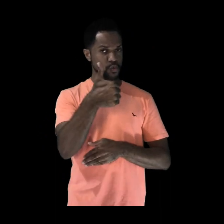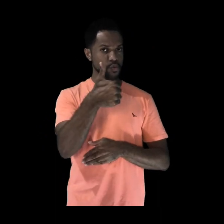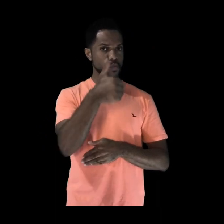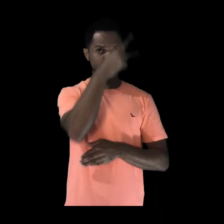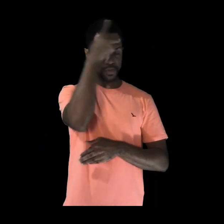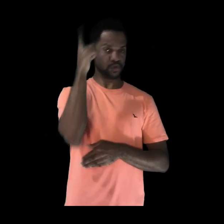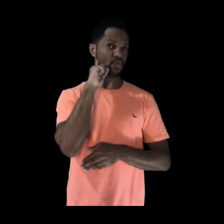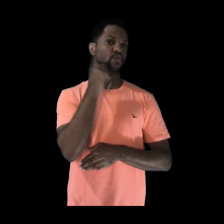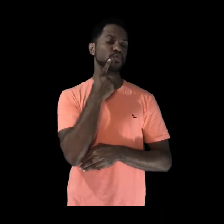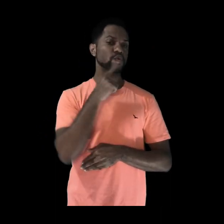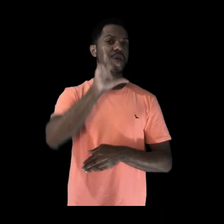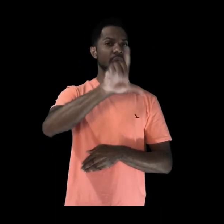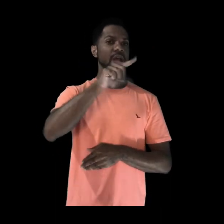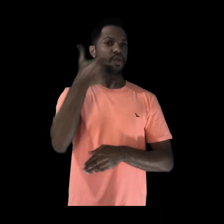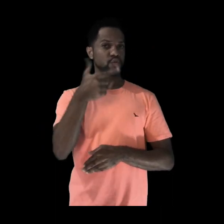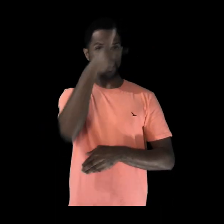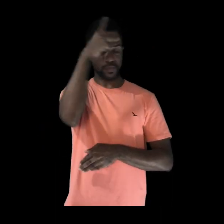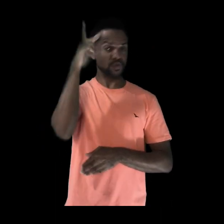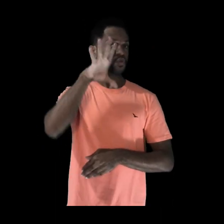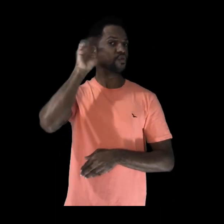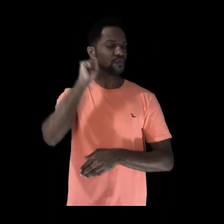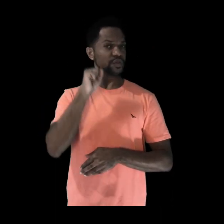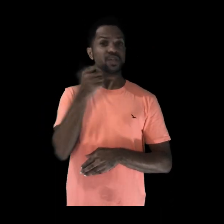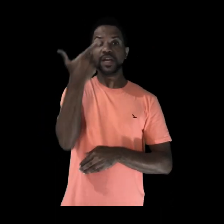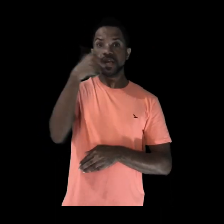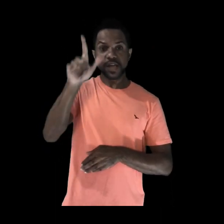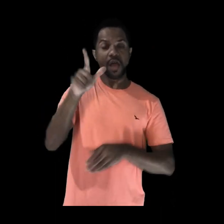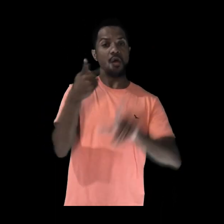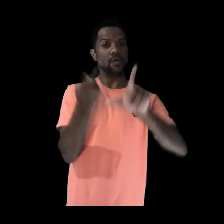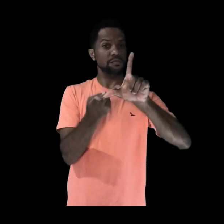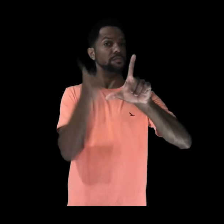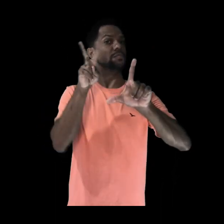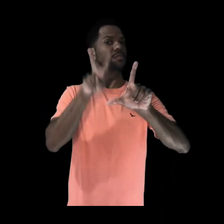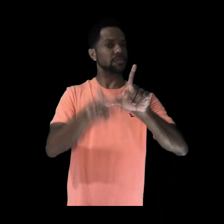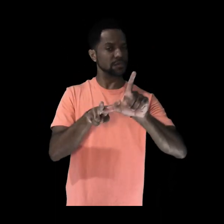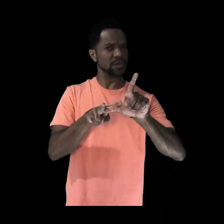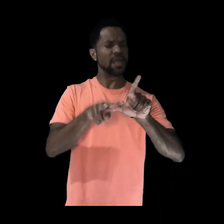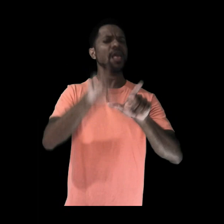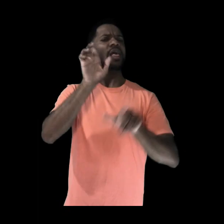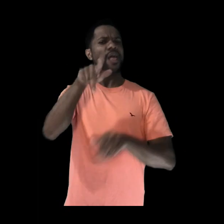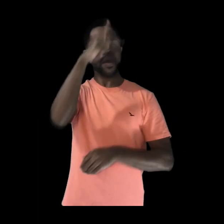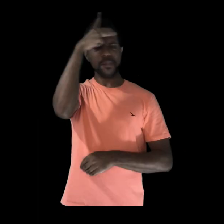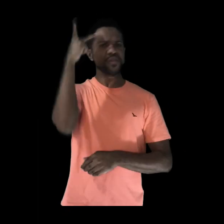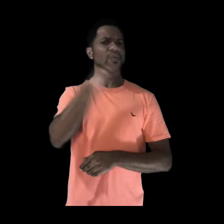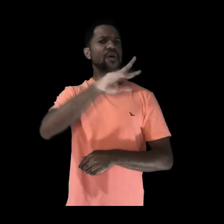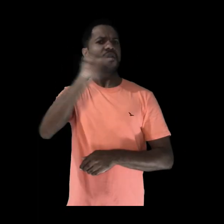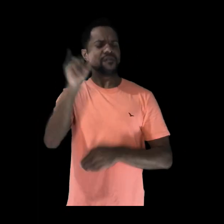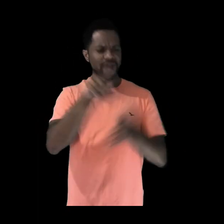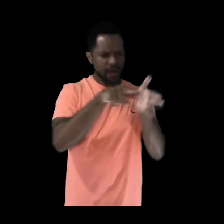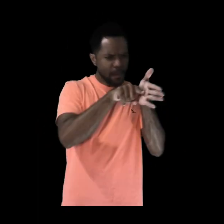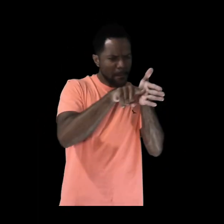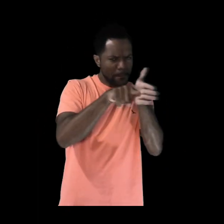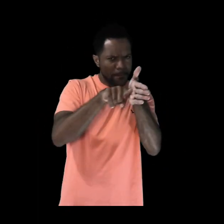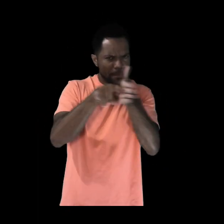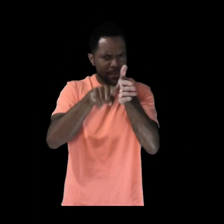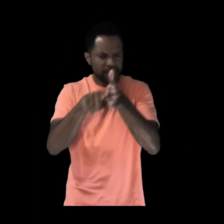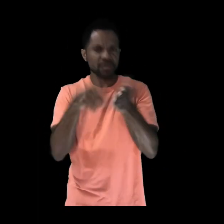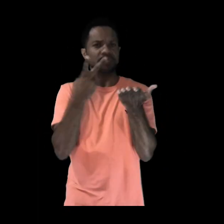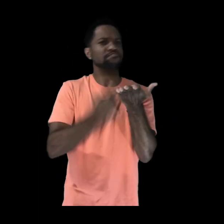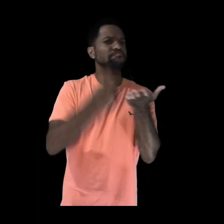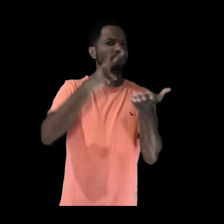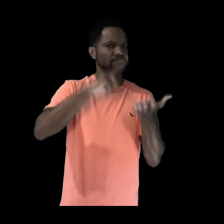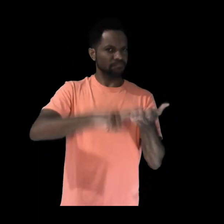pessoas surdas, como L2 para pessoas ouvintes. E a outra formação é do bacharel em Letras Libras, que é aquela pessoa que vai ser